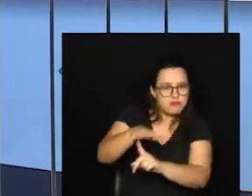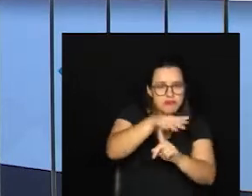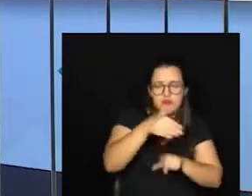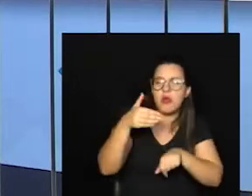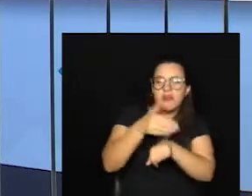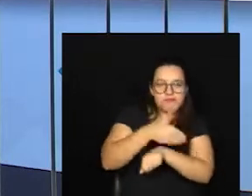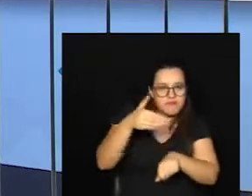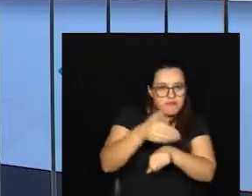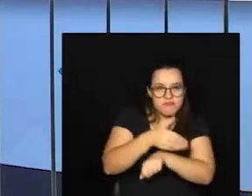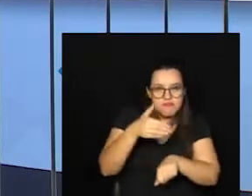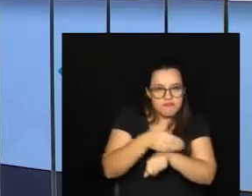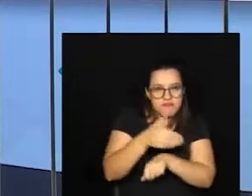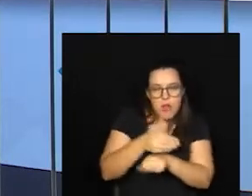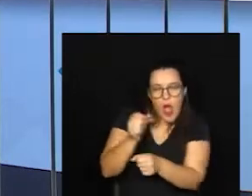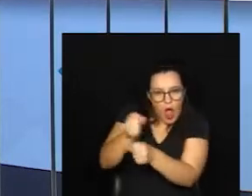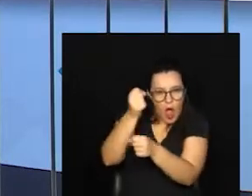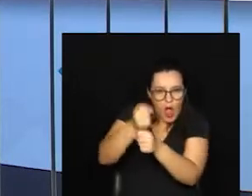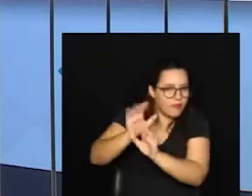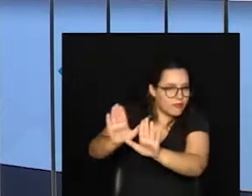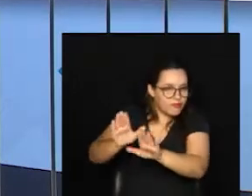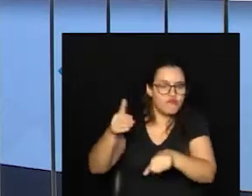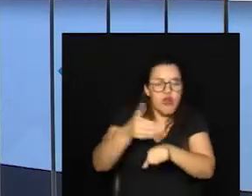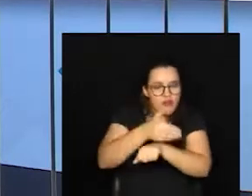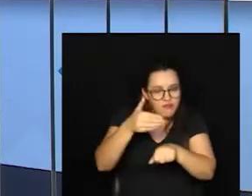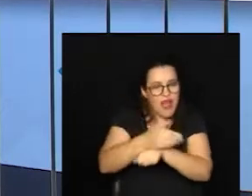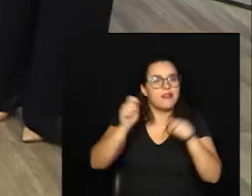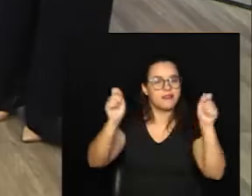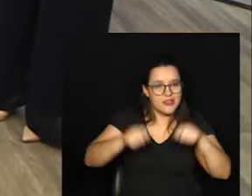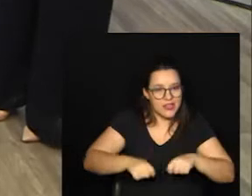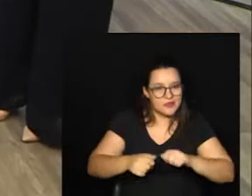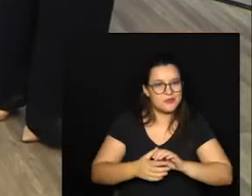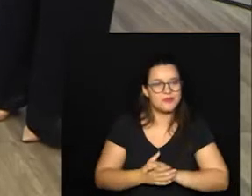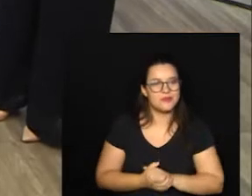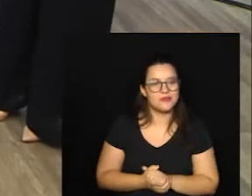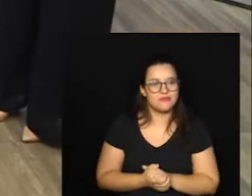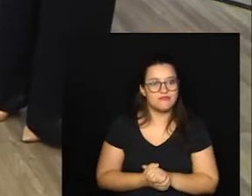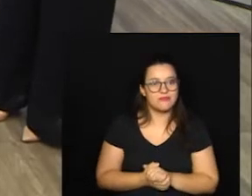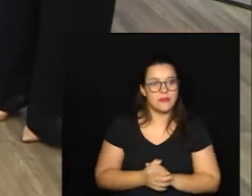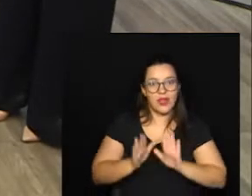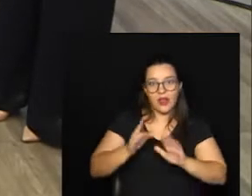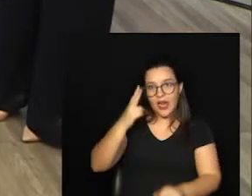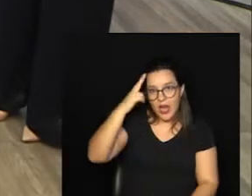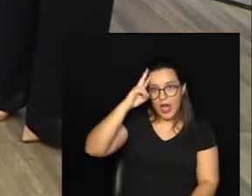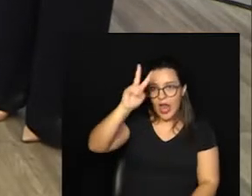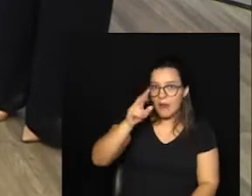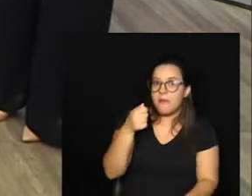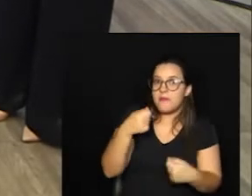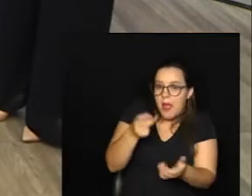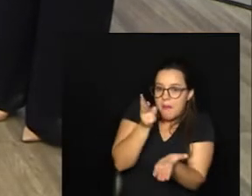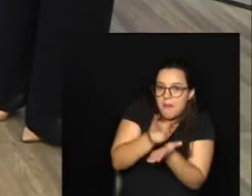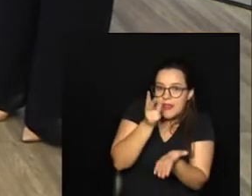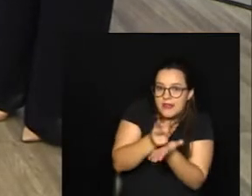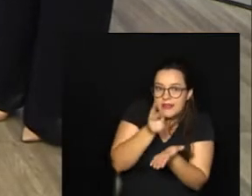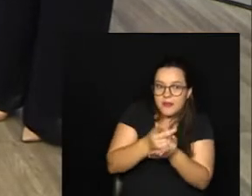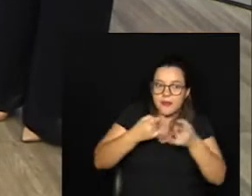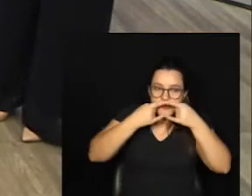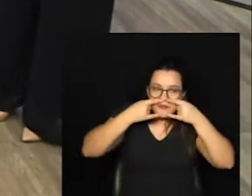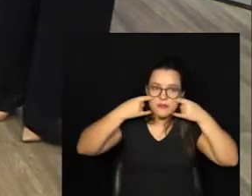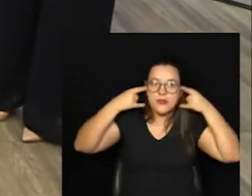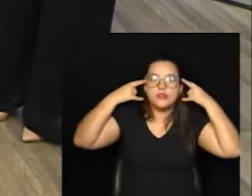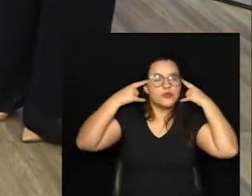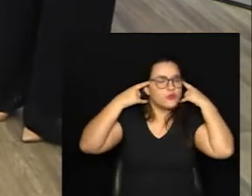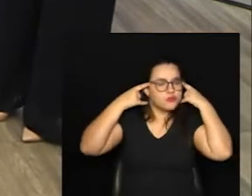frequentando mesmo com as obras do Centro de Convivência Cultural. Lembrando de utilizar sempre a máscara, hein? A máscara